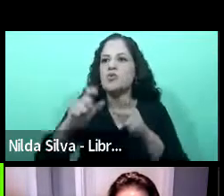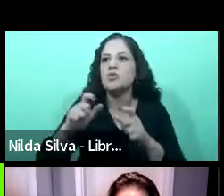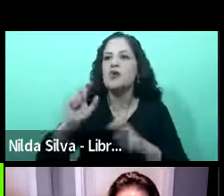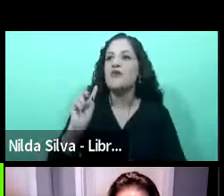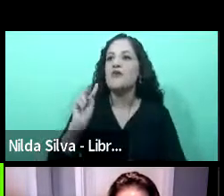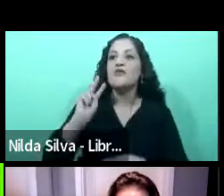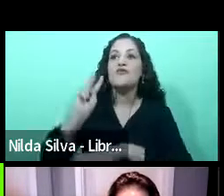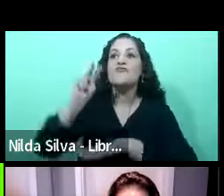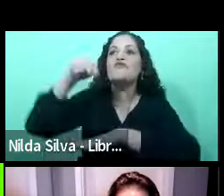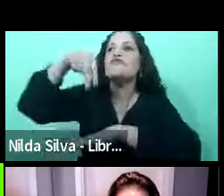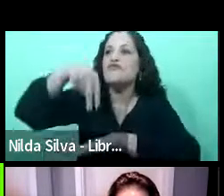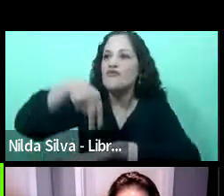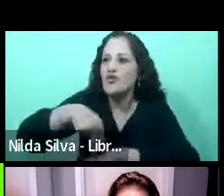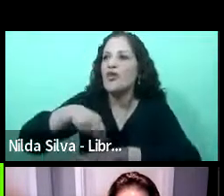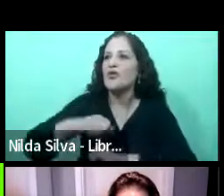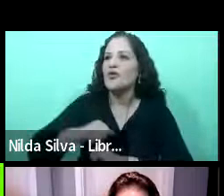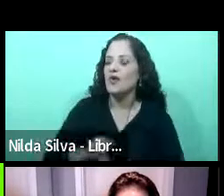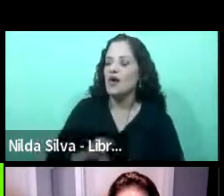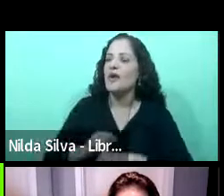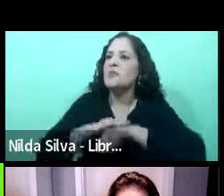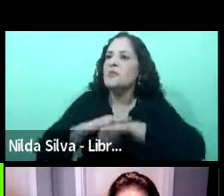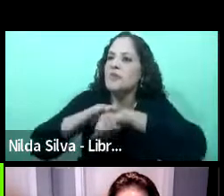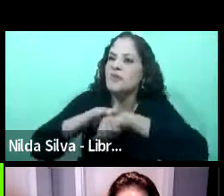pessoas e de lá